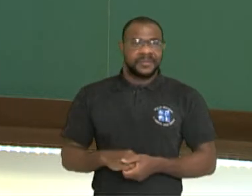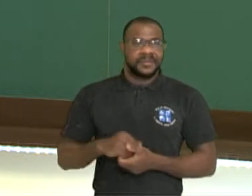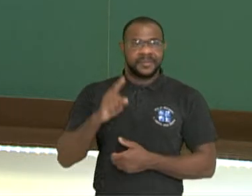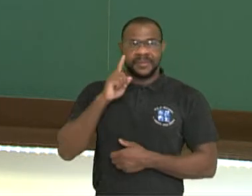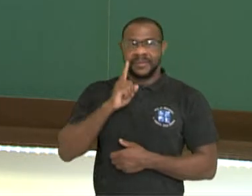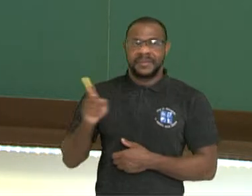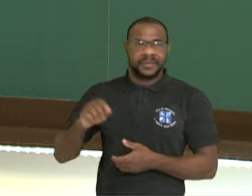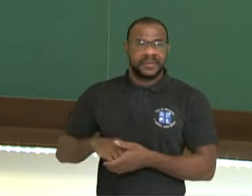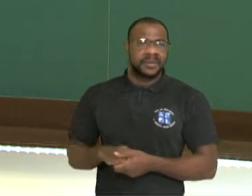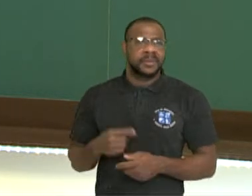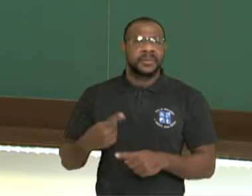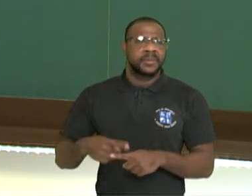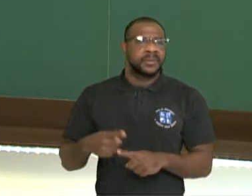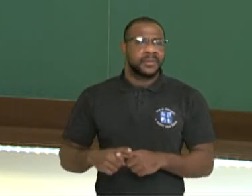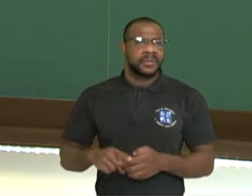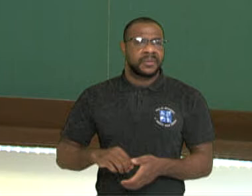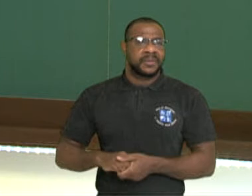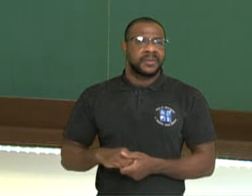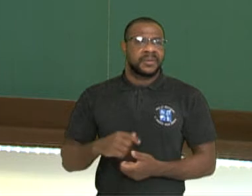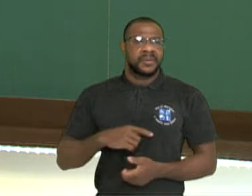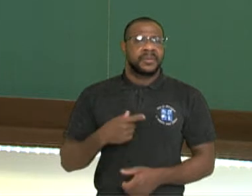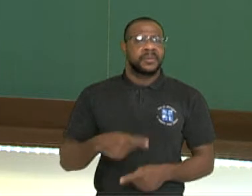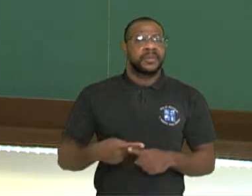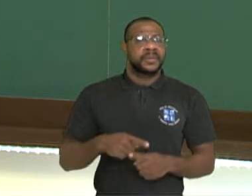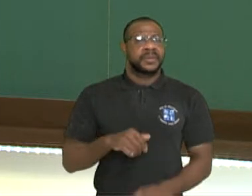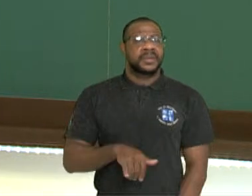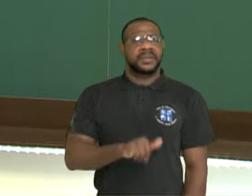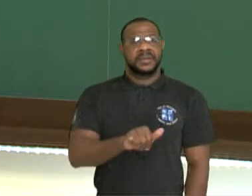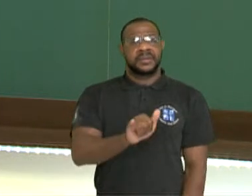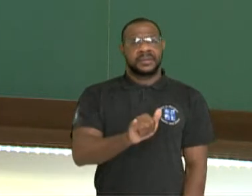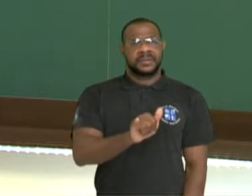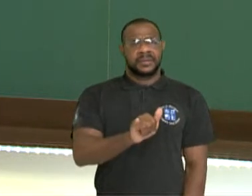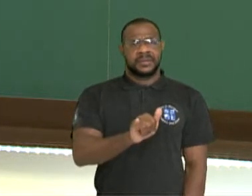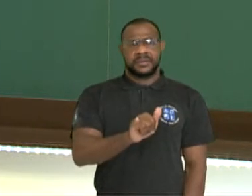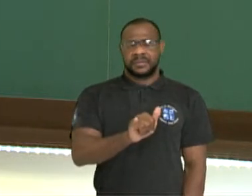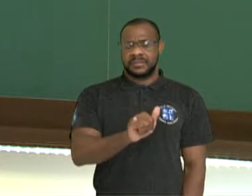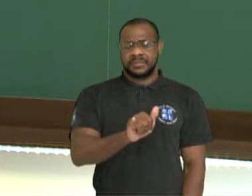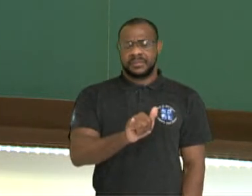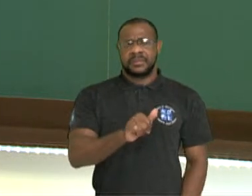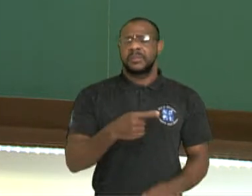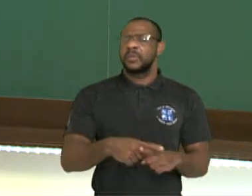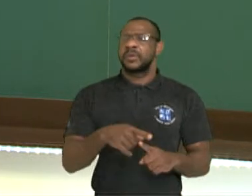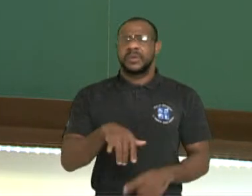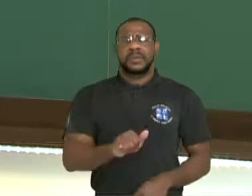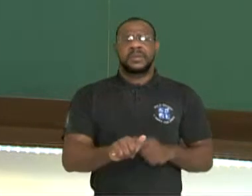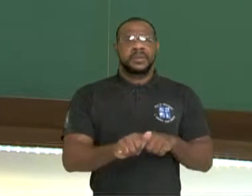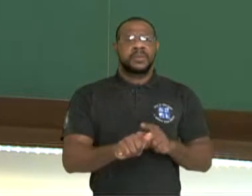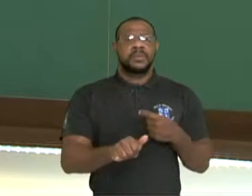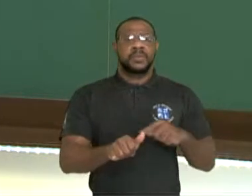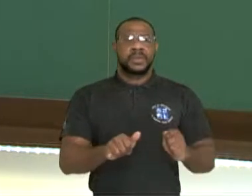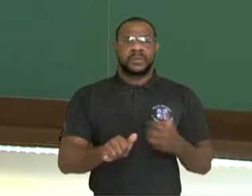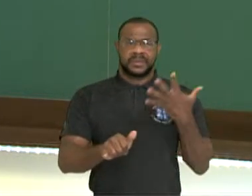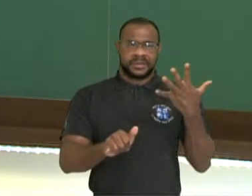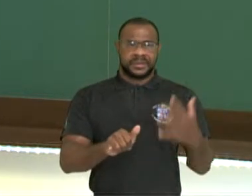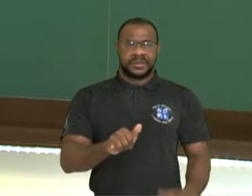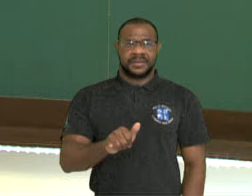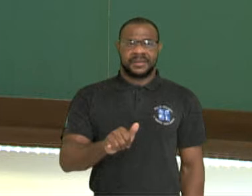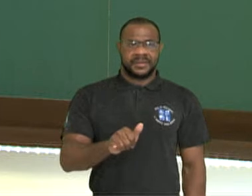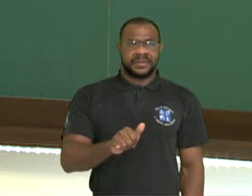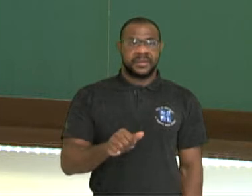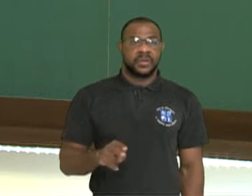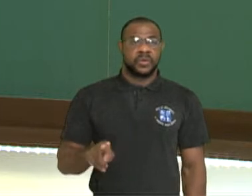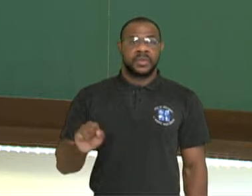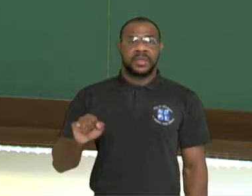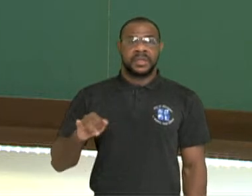que aqui começa com H-I e a gente tem a conjunção I? Por que que isso acontece? Olha só, usamos